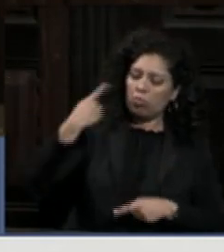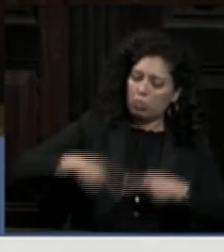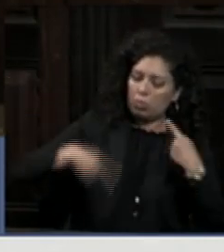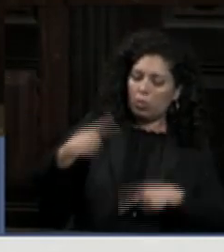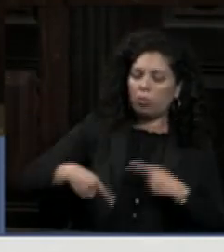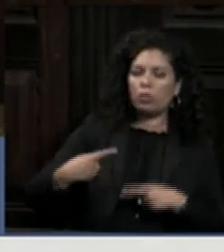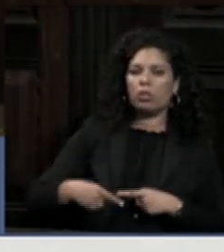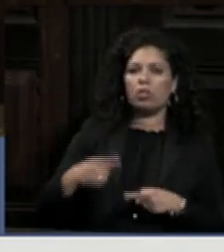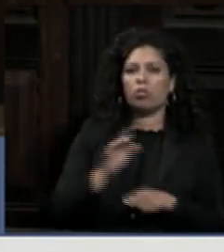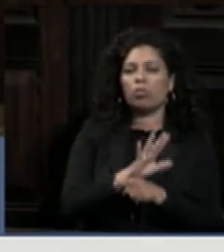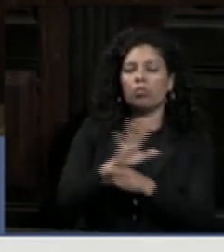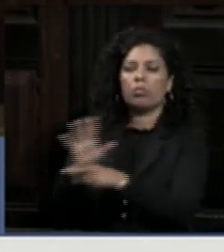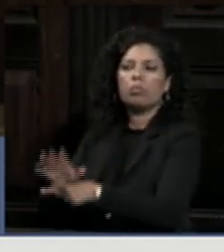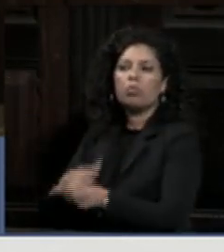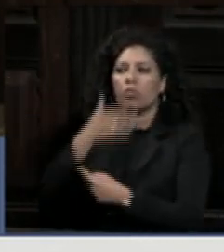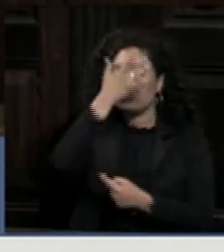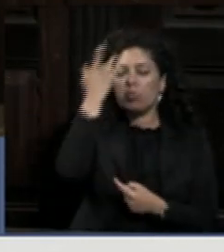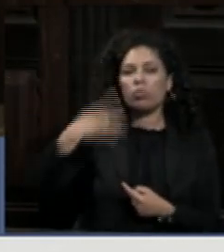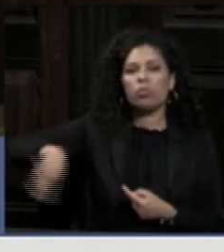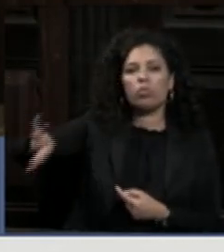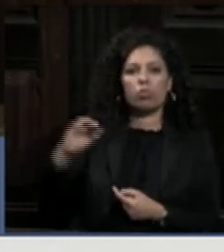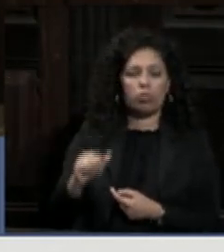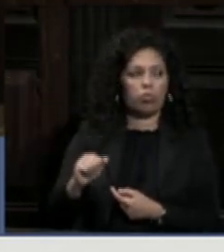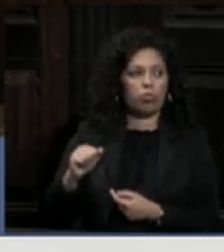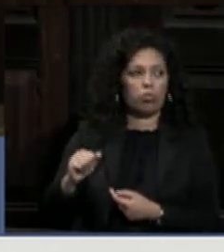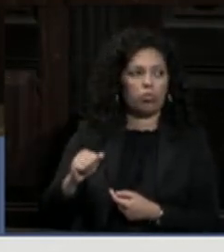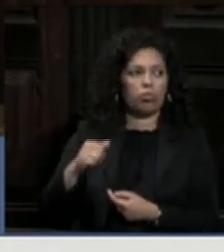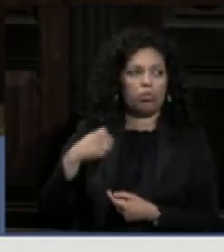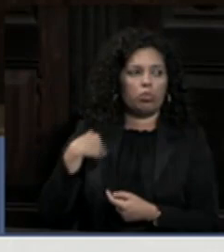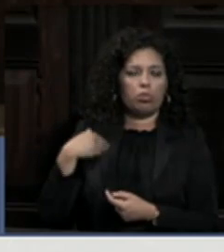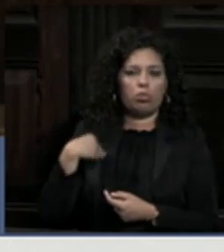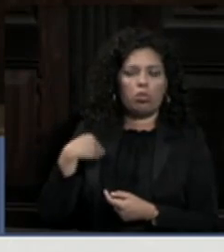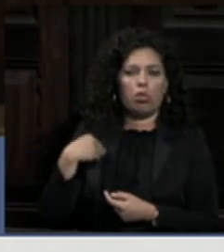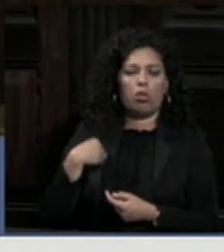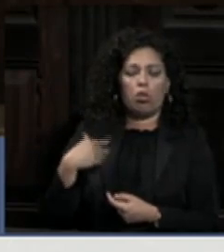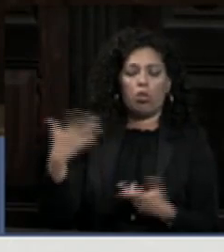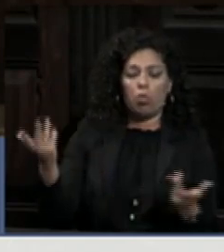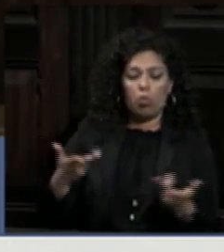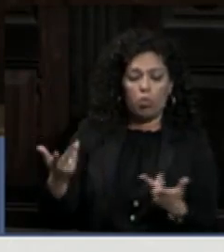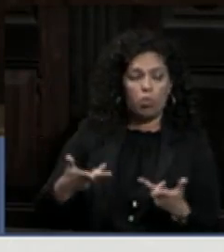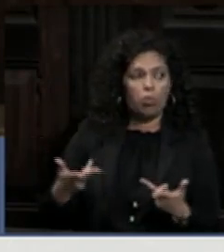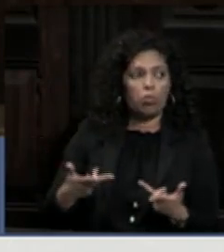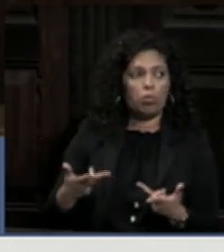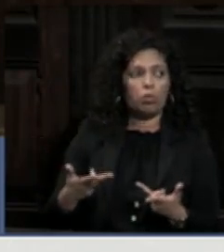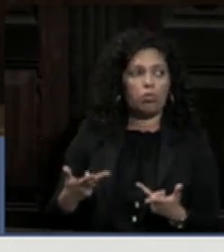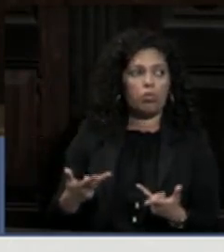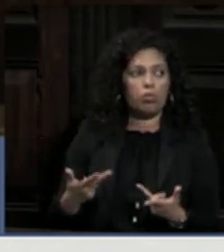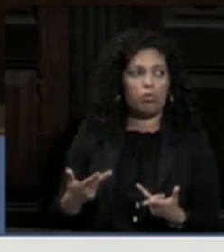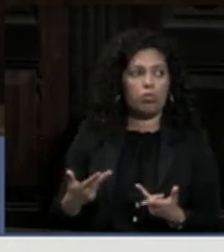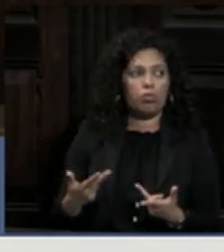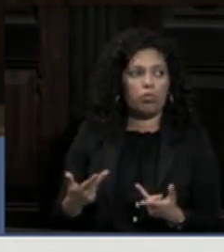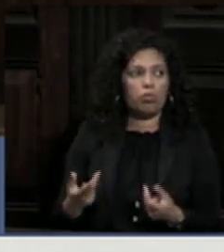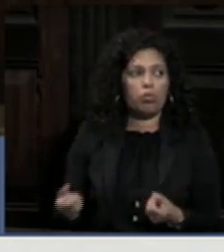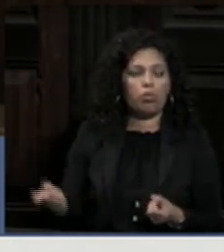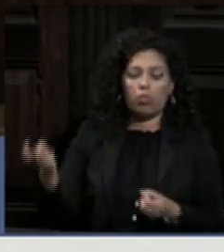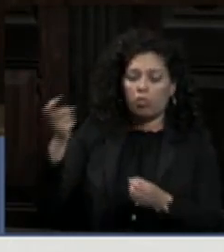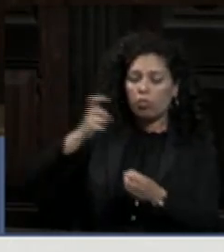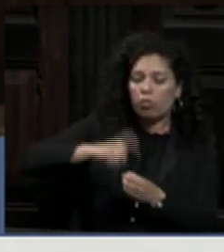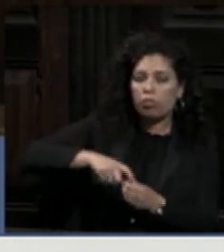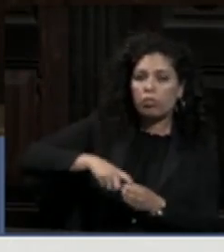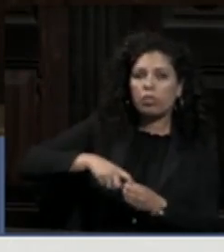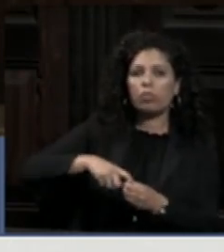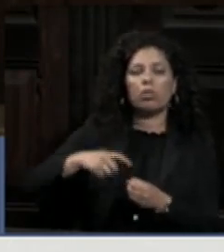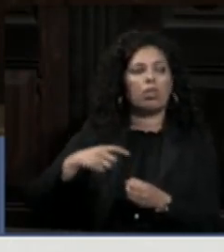se ajudando as pessoas é o preço que estou pagando estou pagando governo na minha festa estou